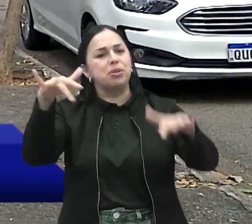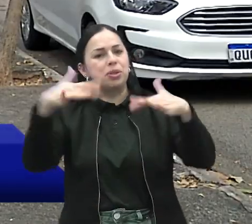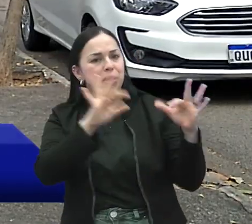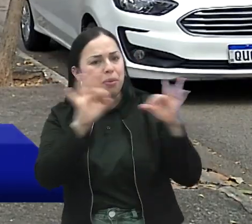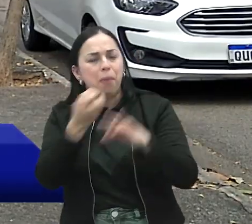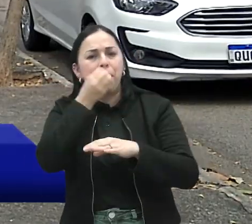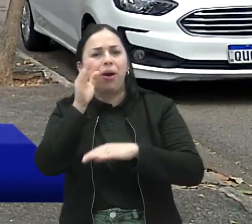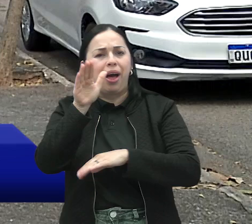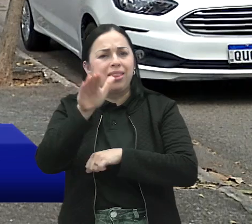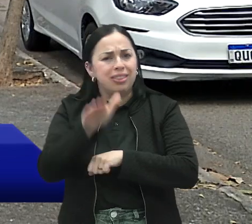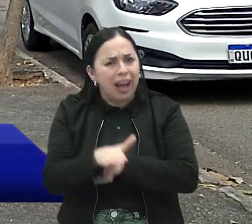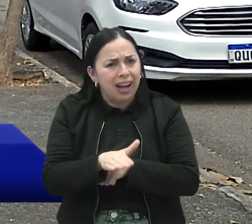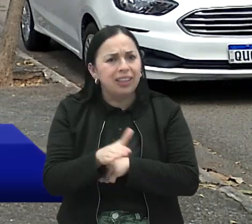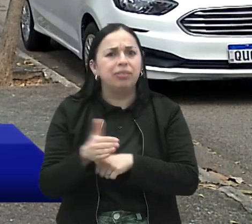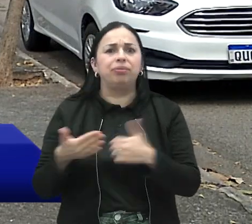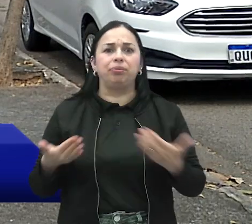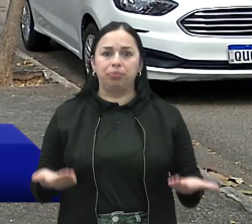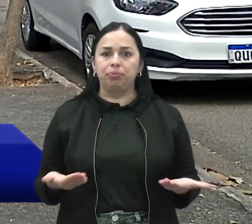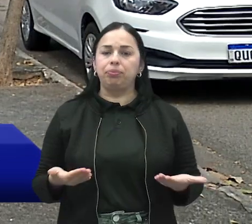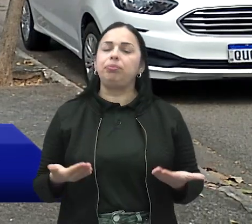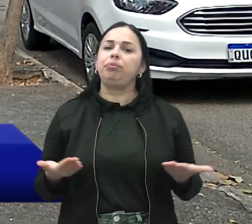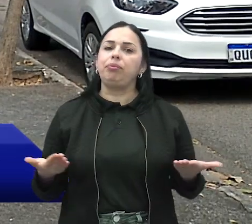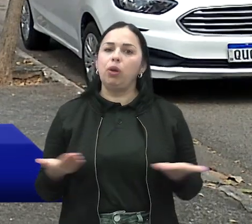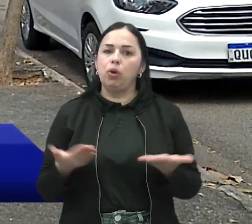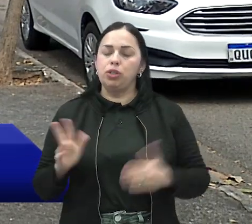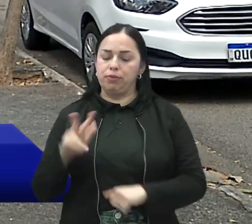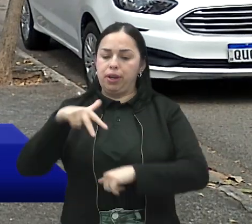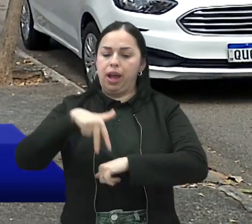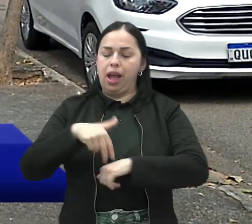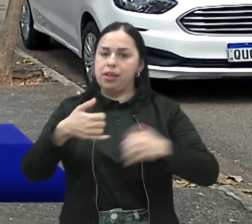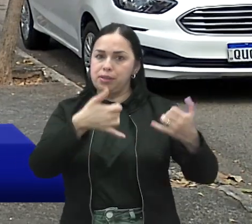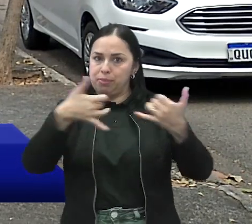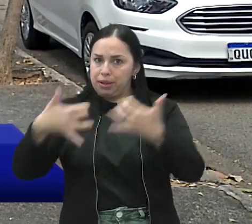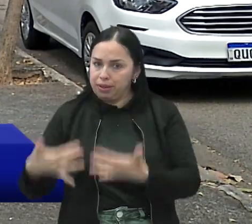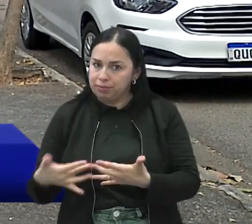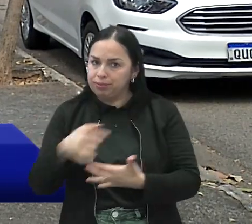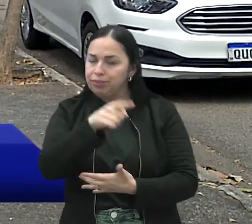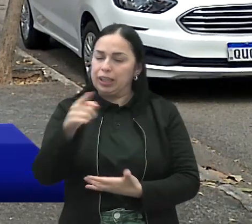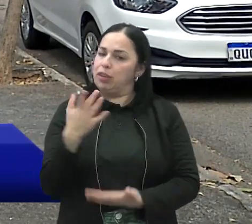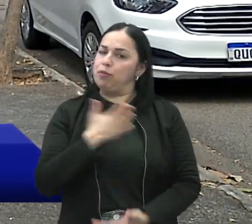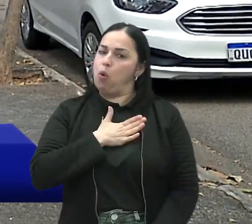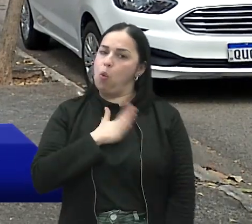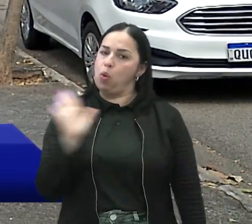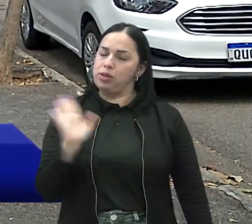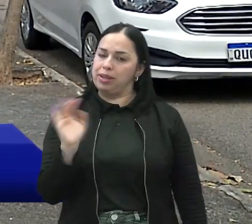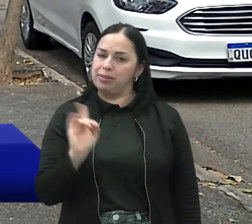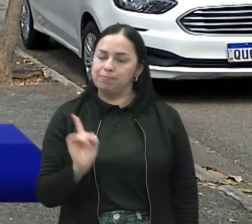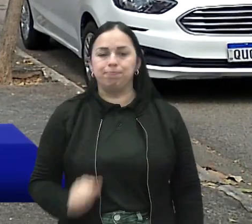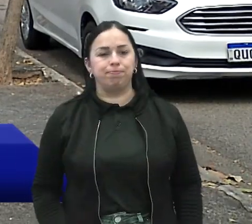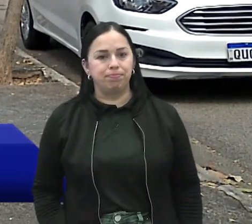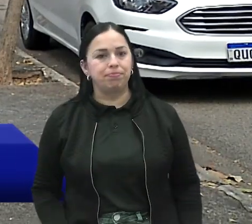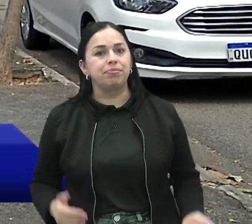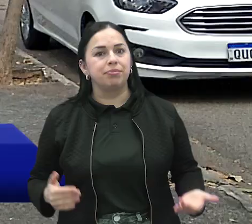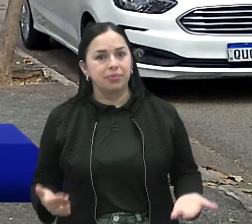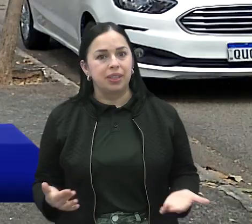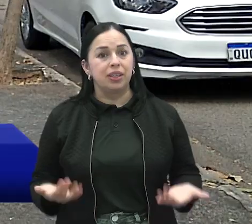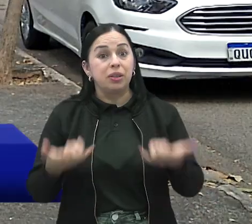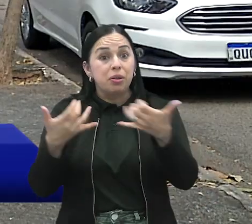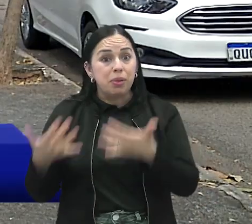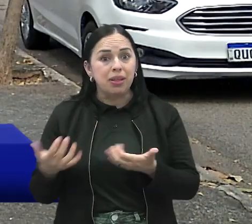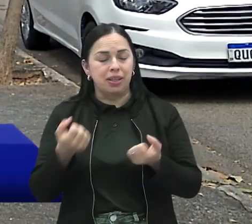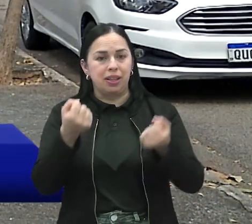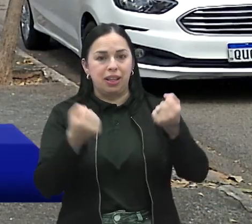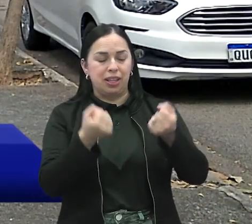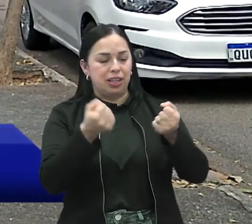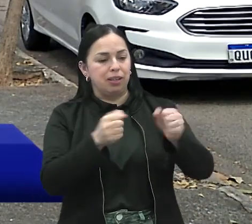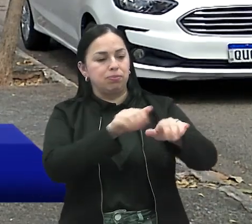nos acompanha pelo Boletim Legislativo. Olha, hoje eu vim falar de um aumento que não vai agradar muito os moradores da nossa cidade não, viu? Eu estou falando do